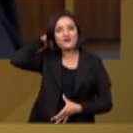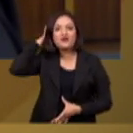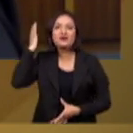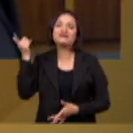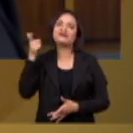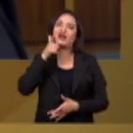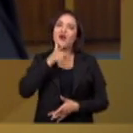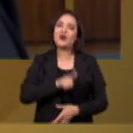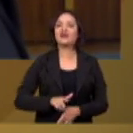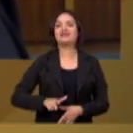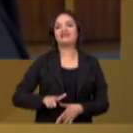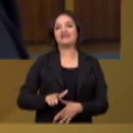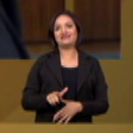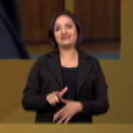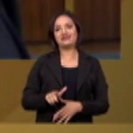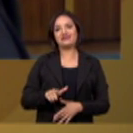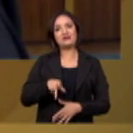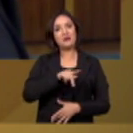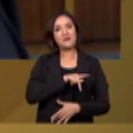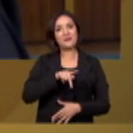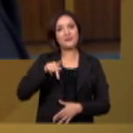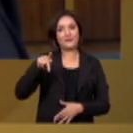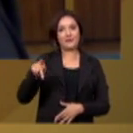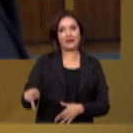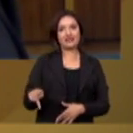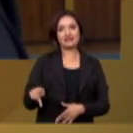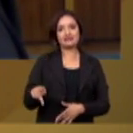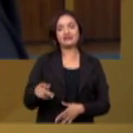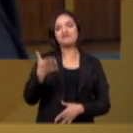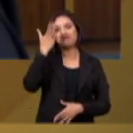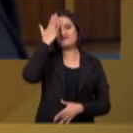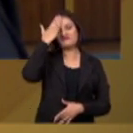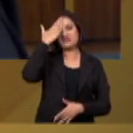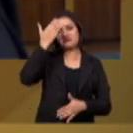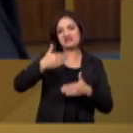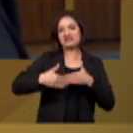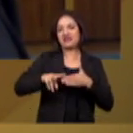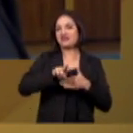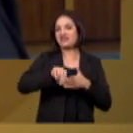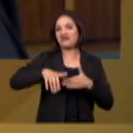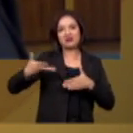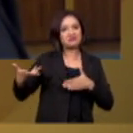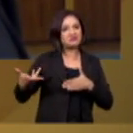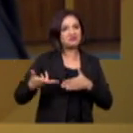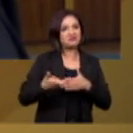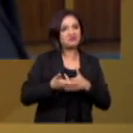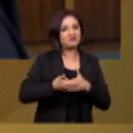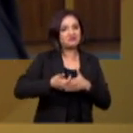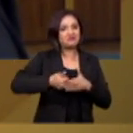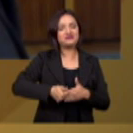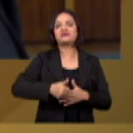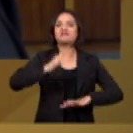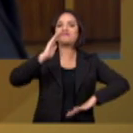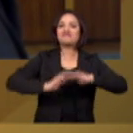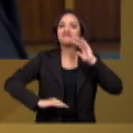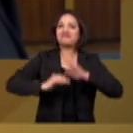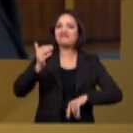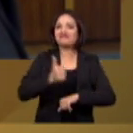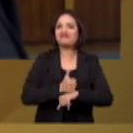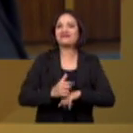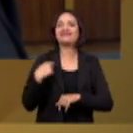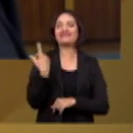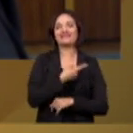presidente onde era um desempenho luminoso e nós somos